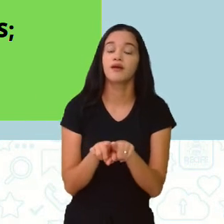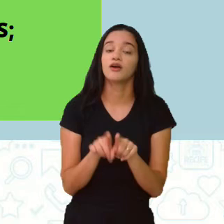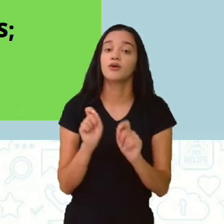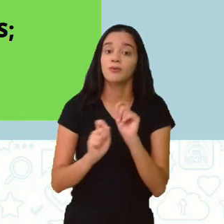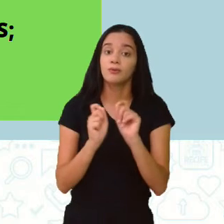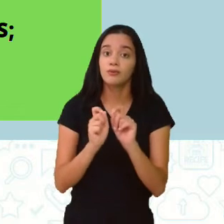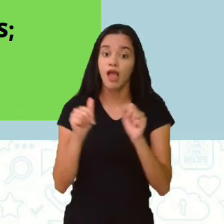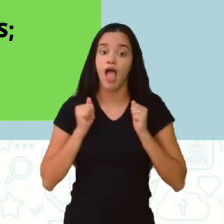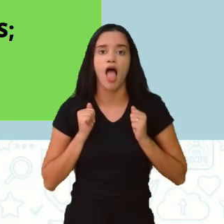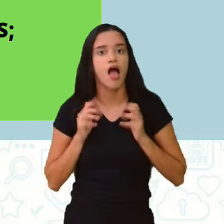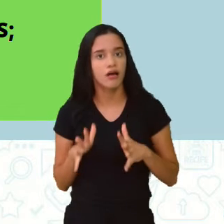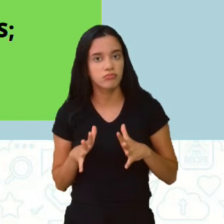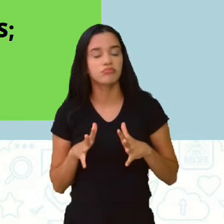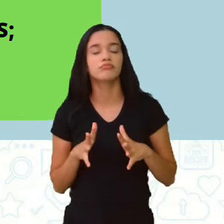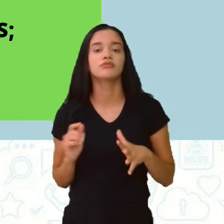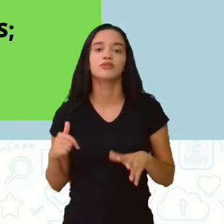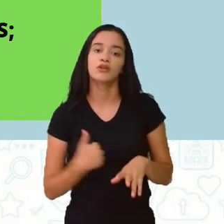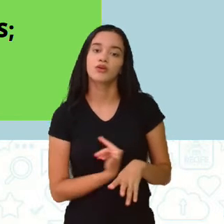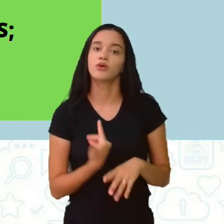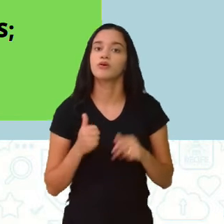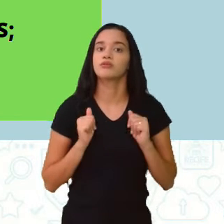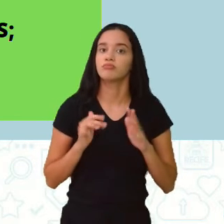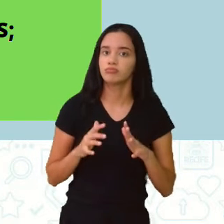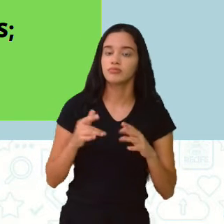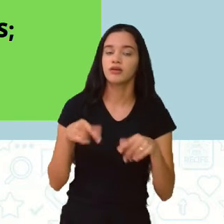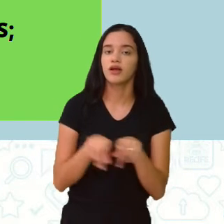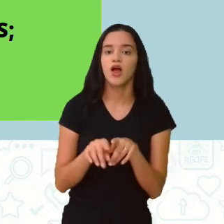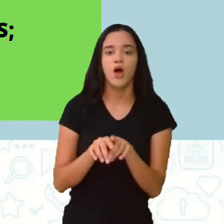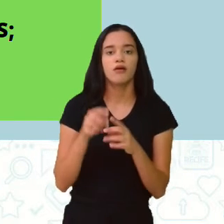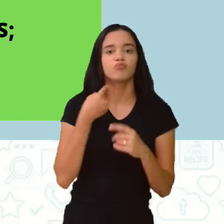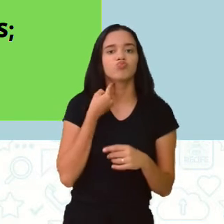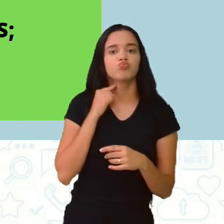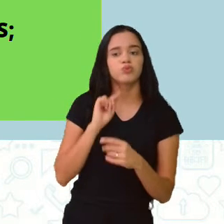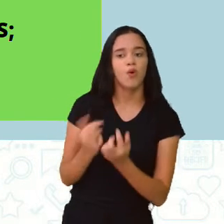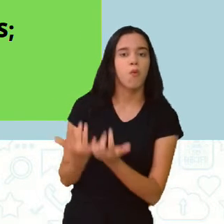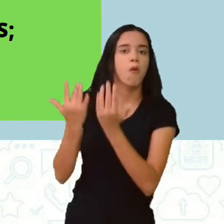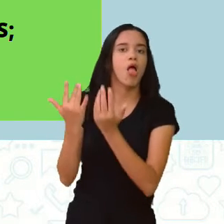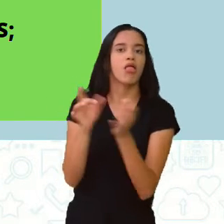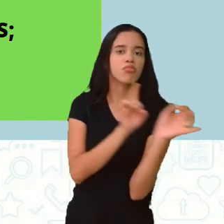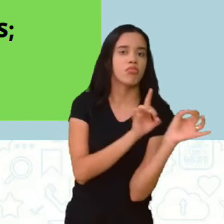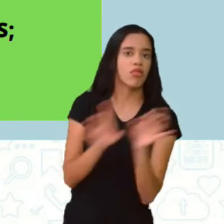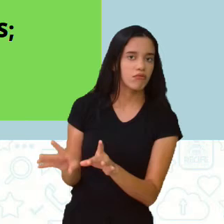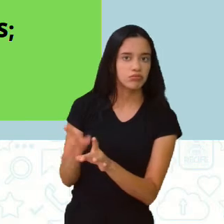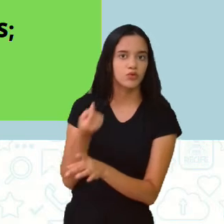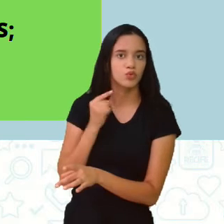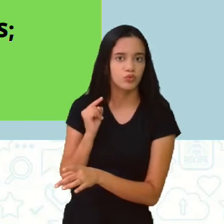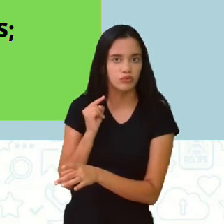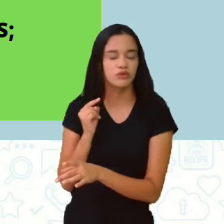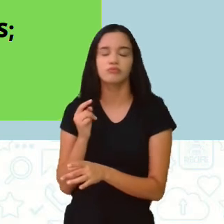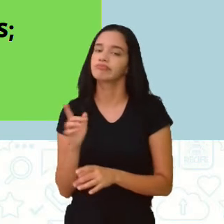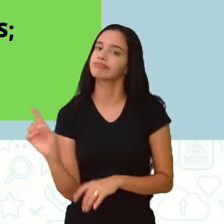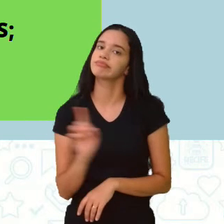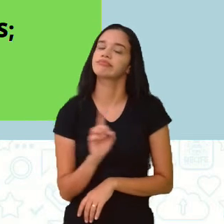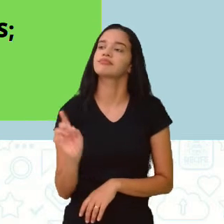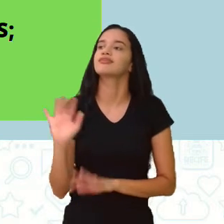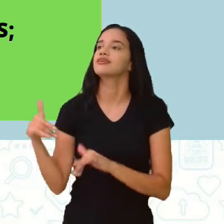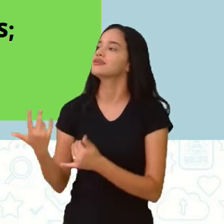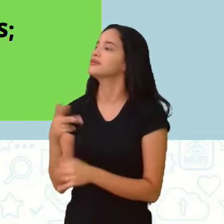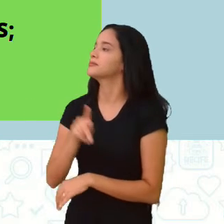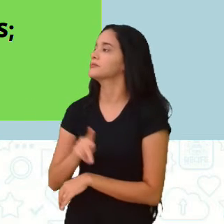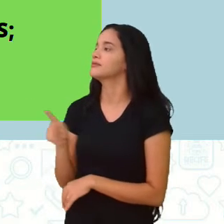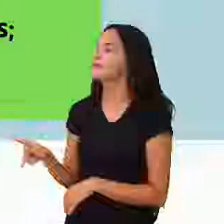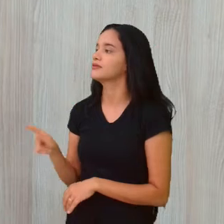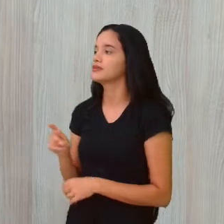também agir através de nossas ações, não poluindo, não descartando o lixo no próprio rio. Não é isso, professora